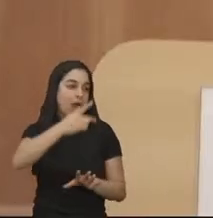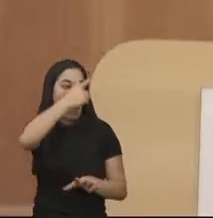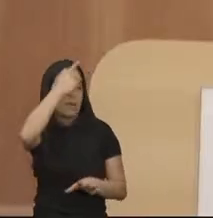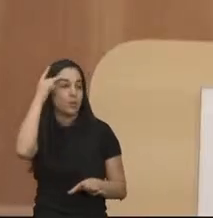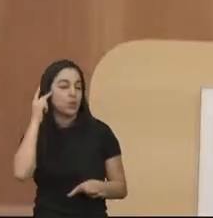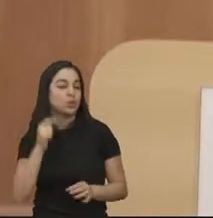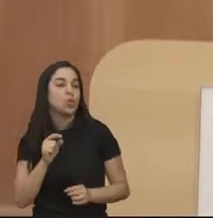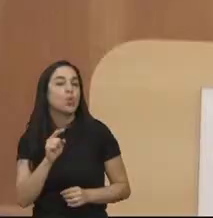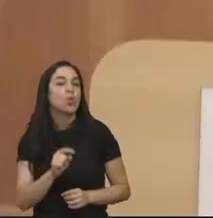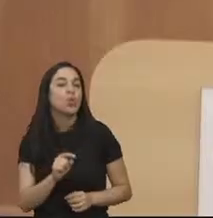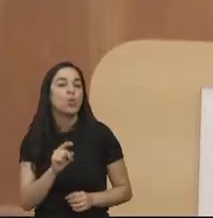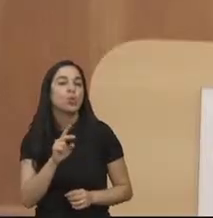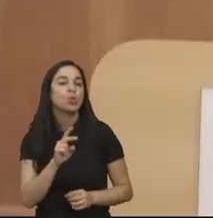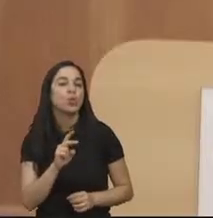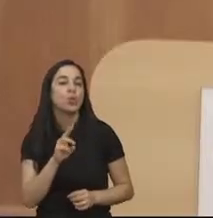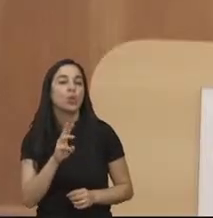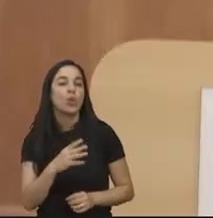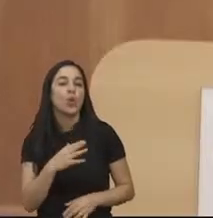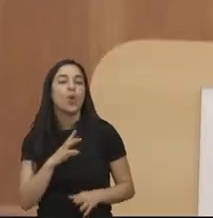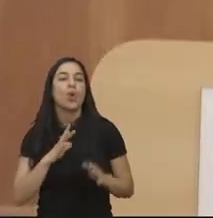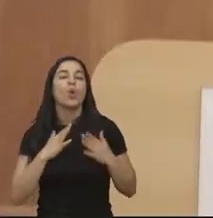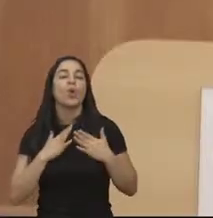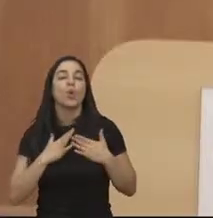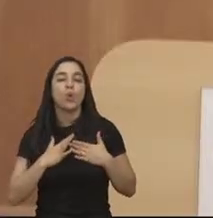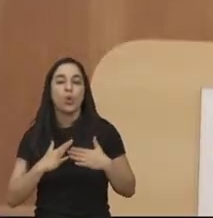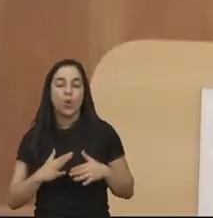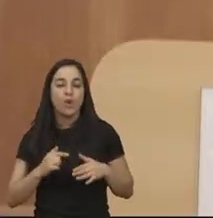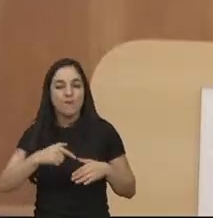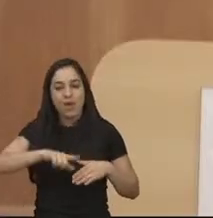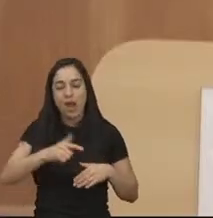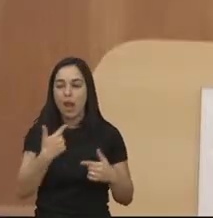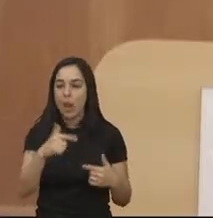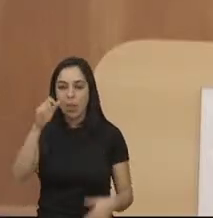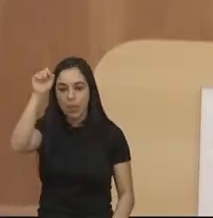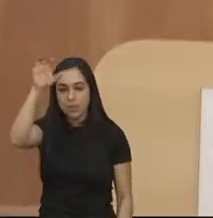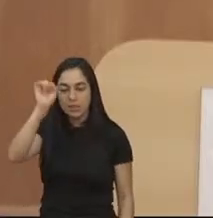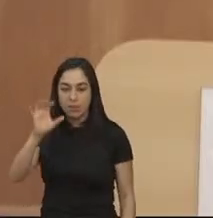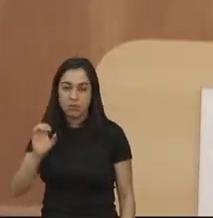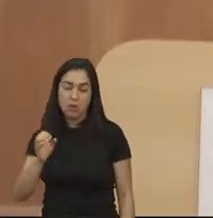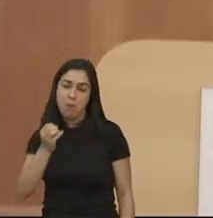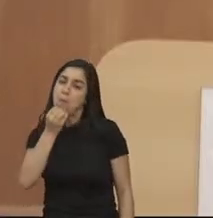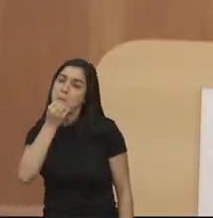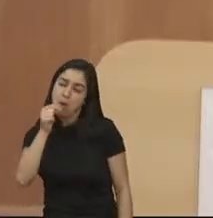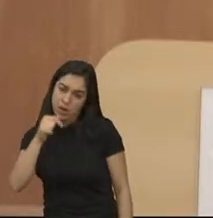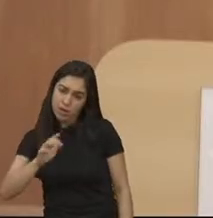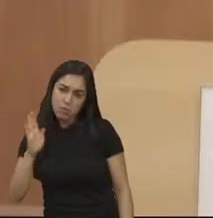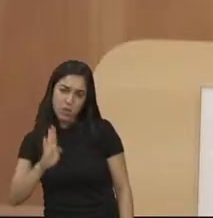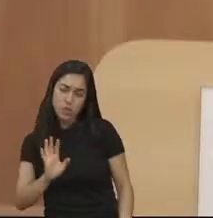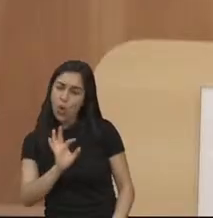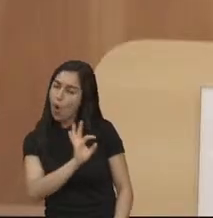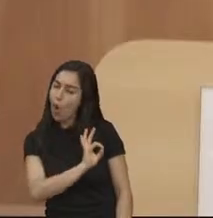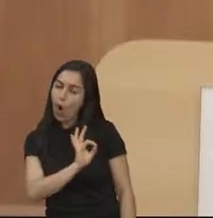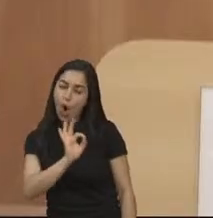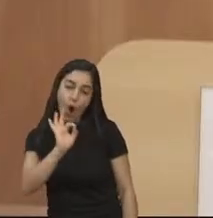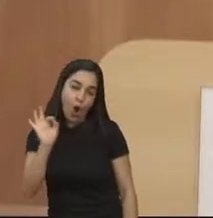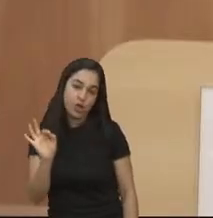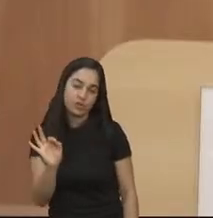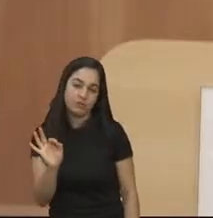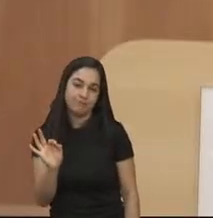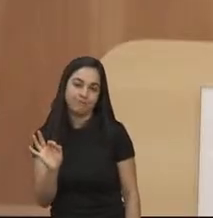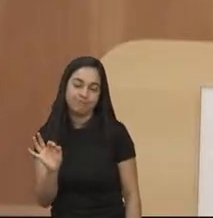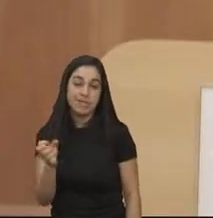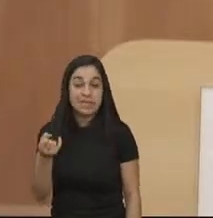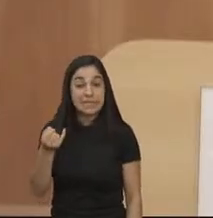até 3 e segue, e respeita, não tem nem semáforo. Que bom seria isso aqui no Brasil, né? Se não precisasse ter, se as